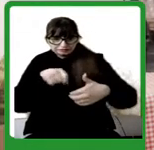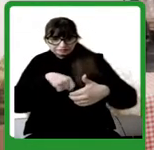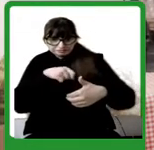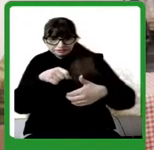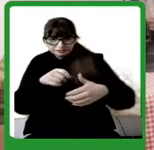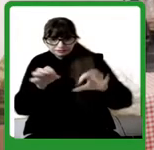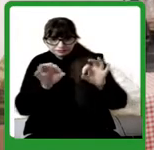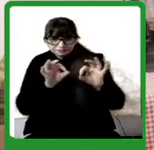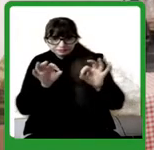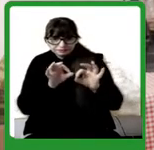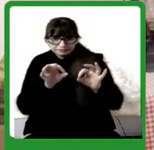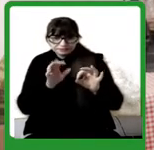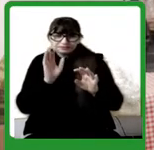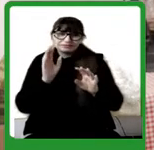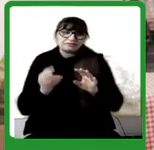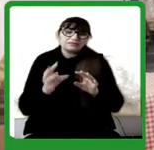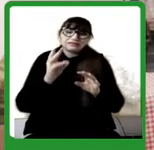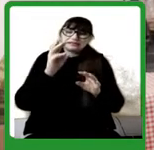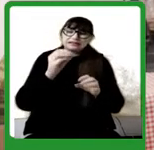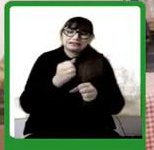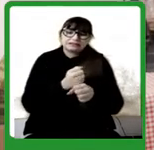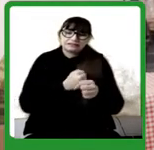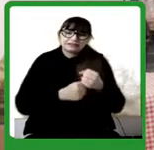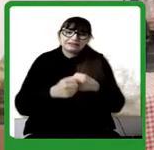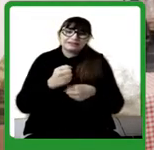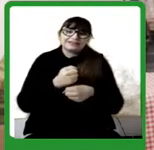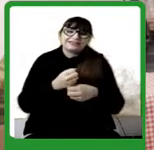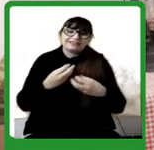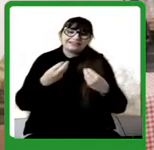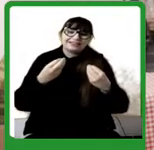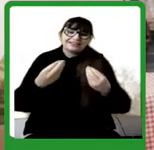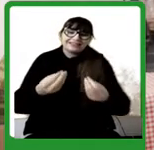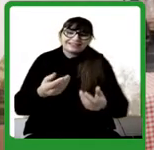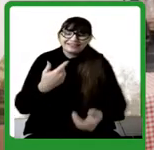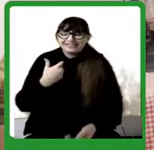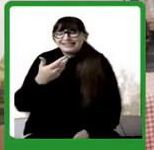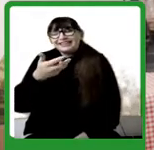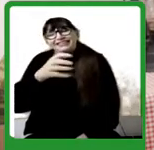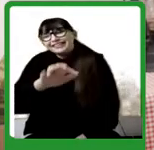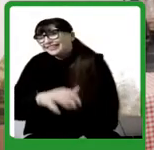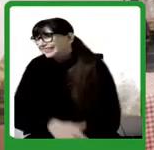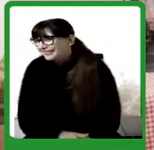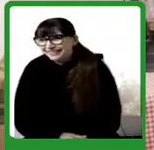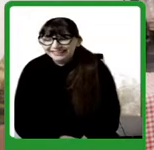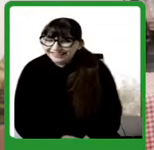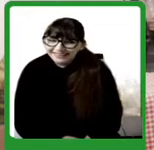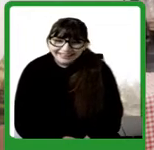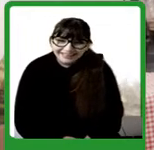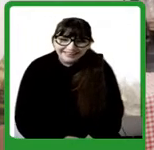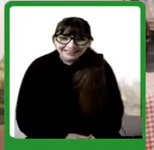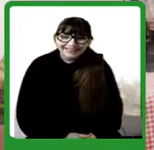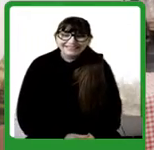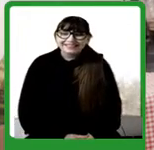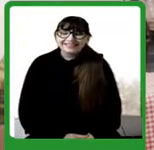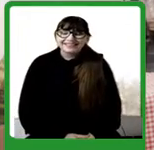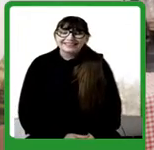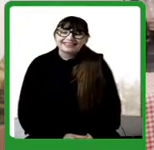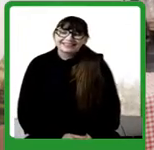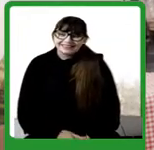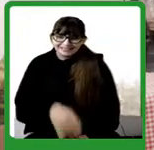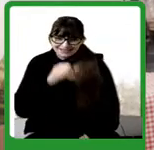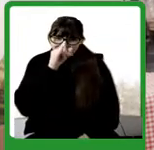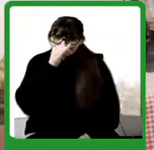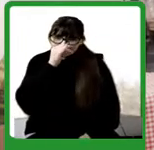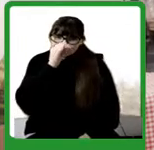faz 30 anos. E daí tu dava o rabo pra quem? Não sei, não era meu. Do porco! Vocês entendem tudo errado,